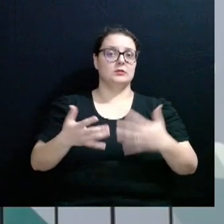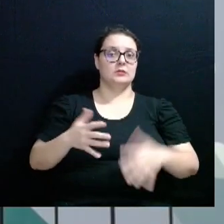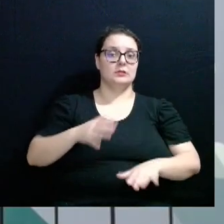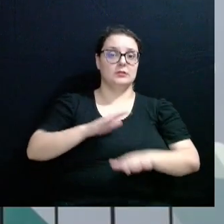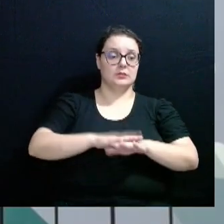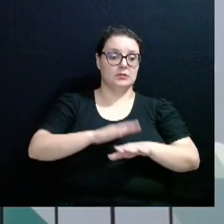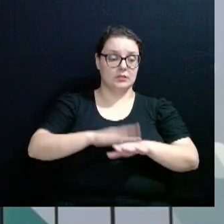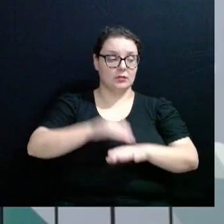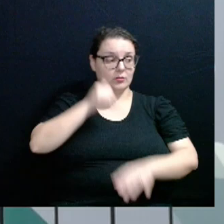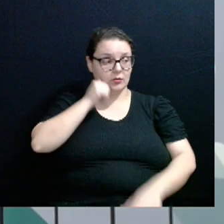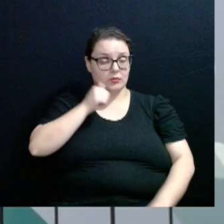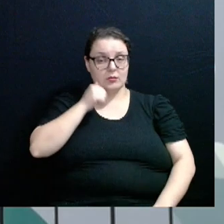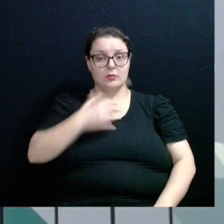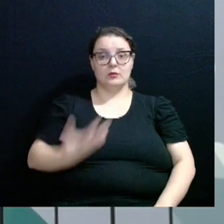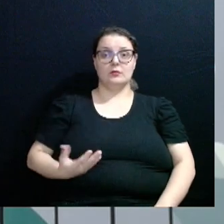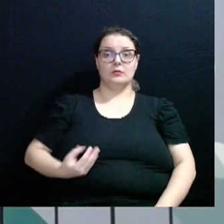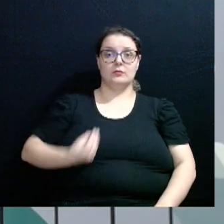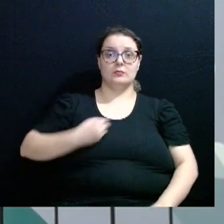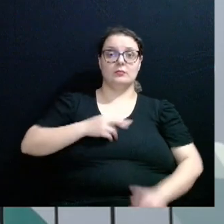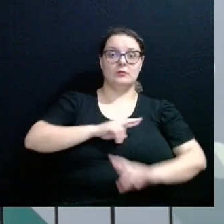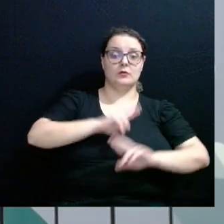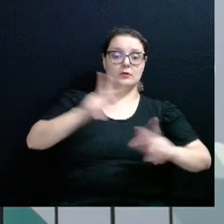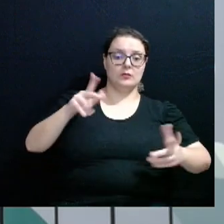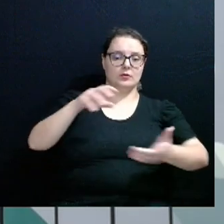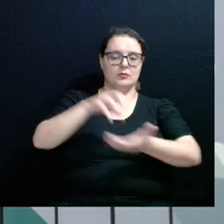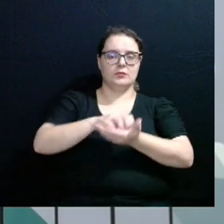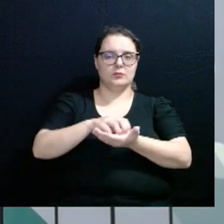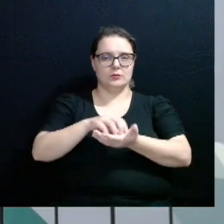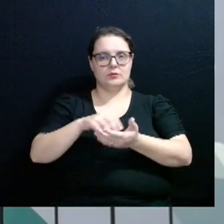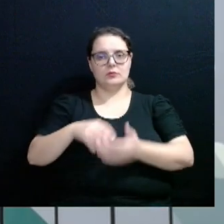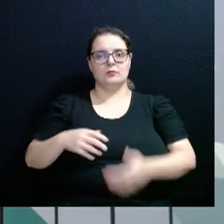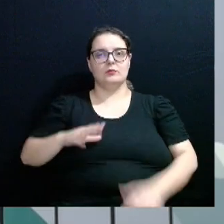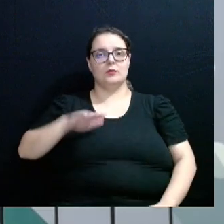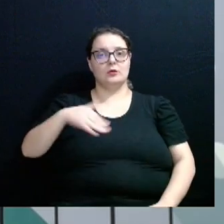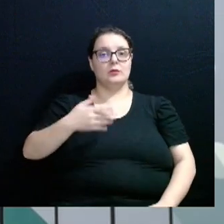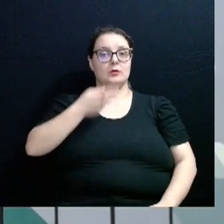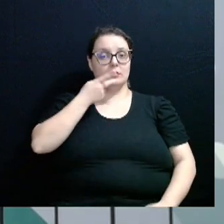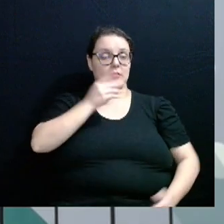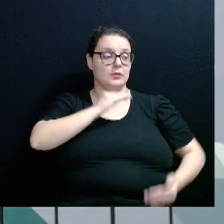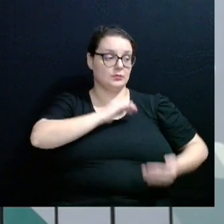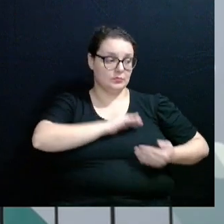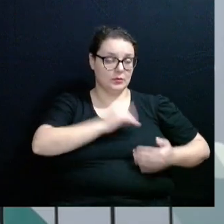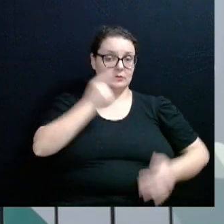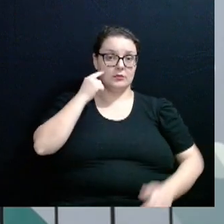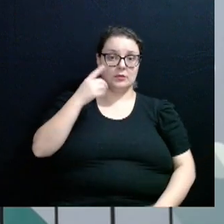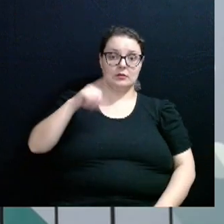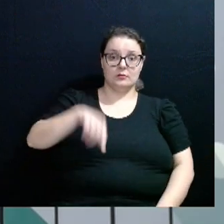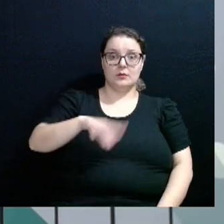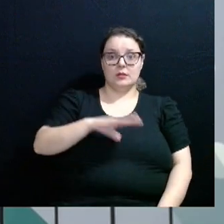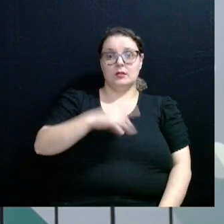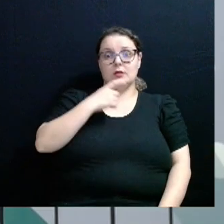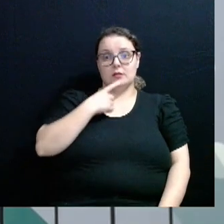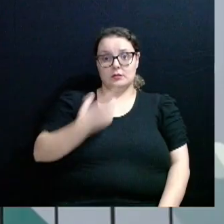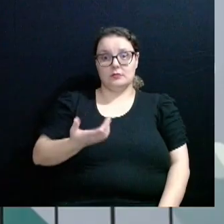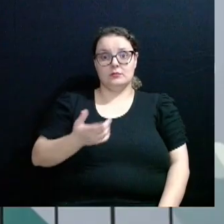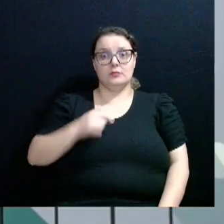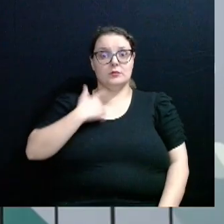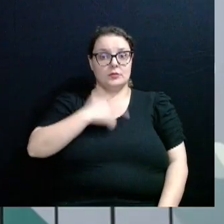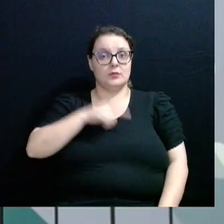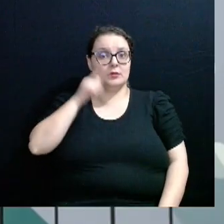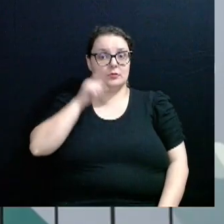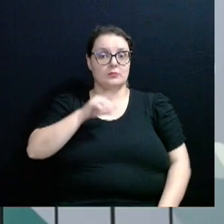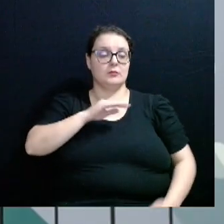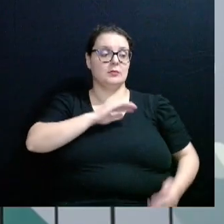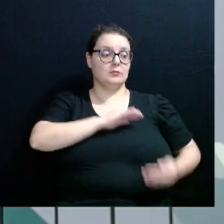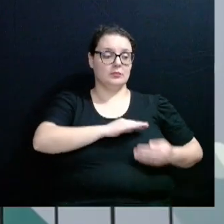vivem fora dos grandes centros? Porque quando a gente fala em mamografia, a gente pensa aqui em Campinas, né? Eu posso conseguir uma mamografia, mas e as mulheres